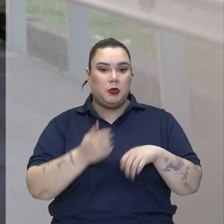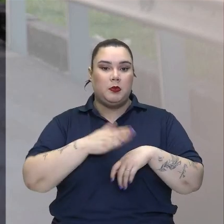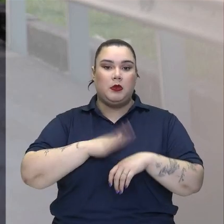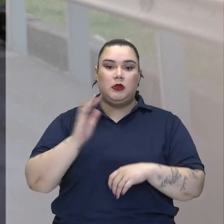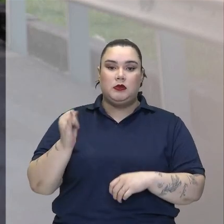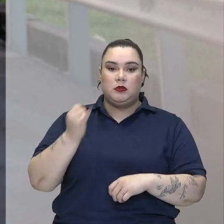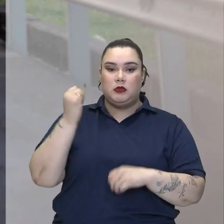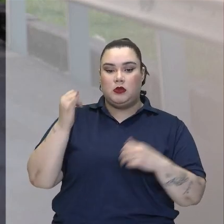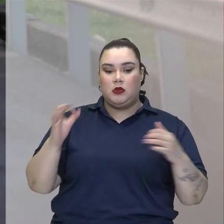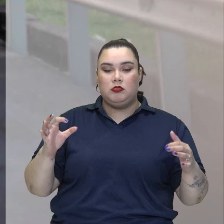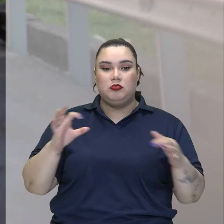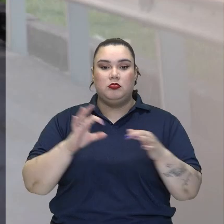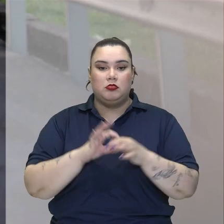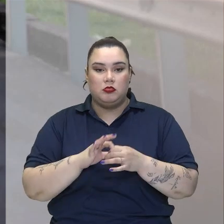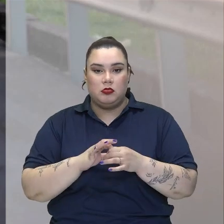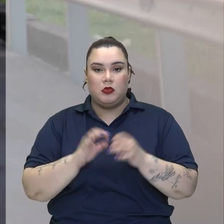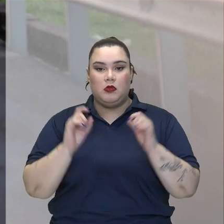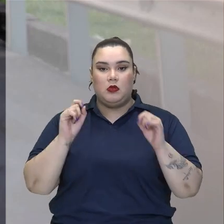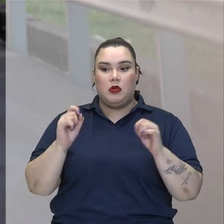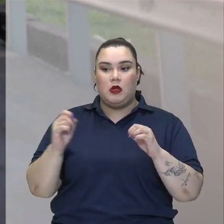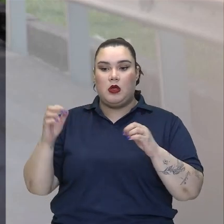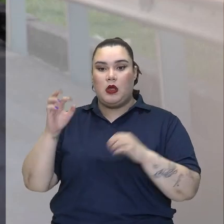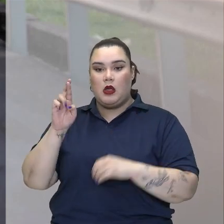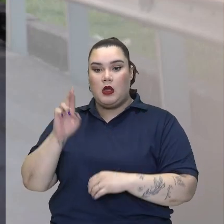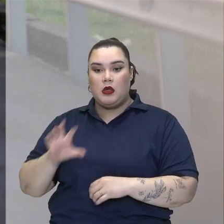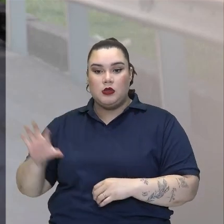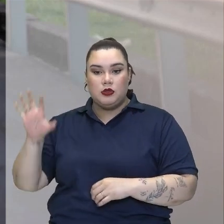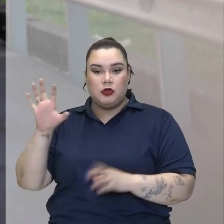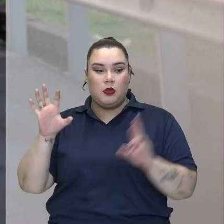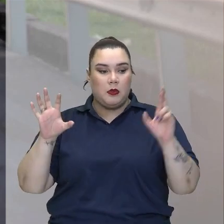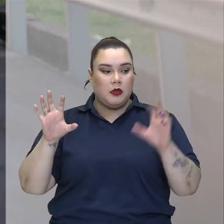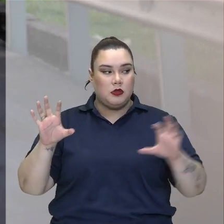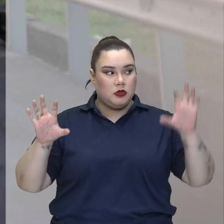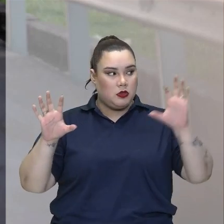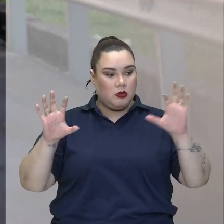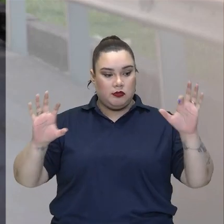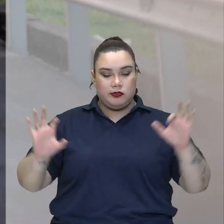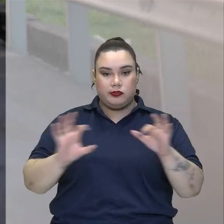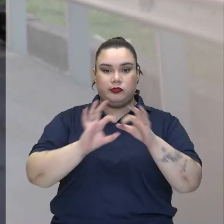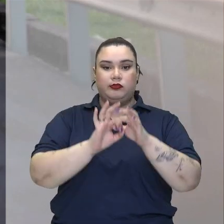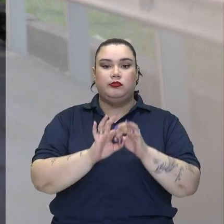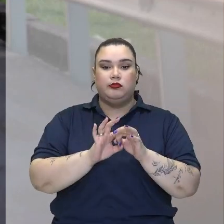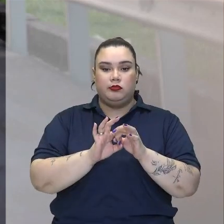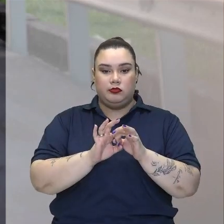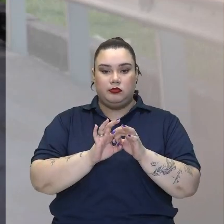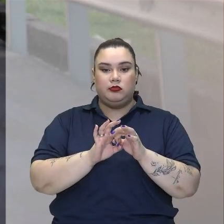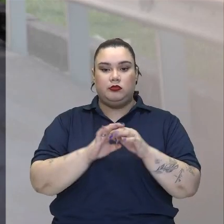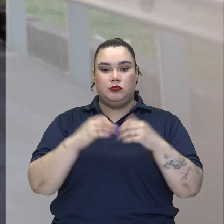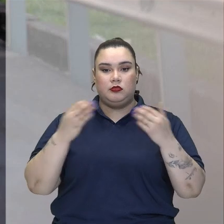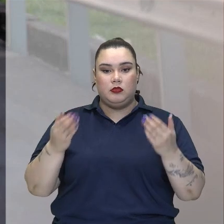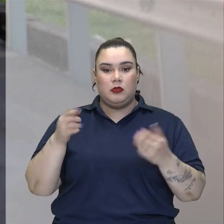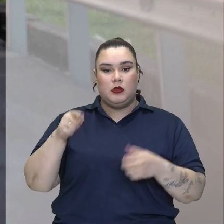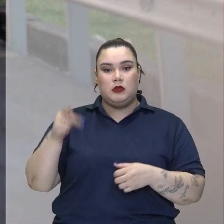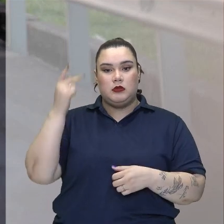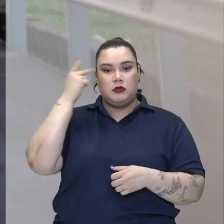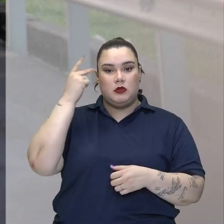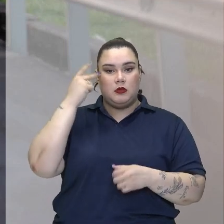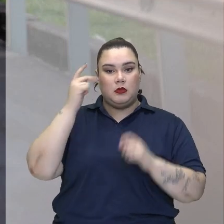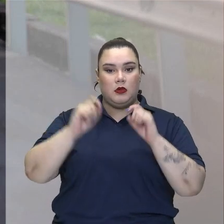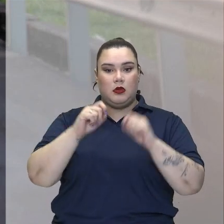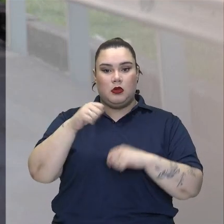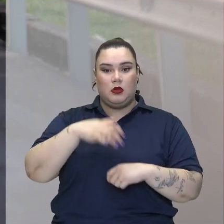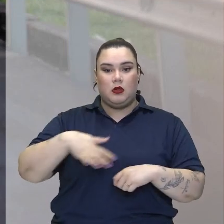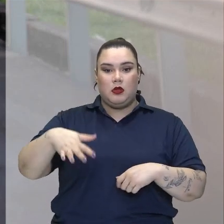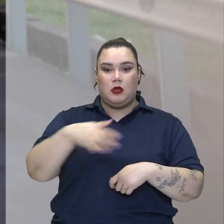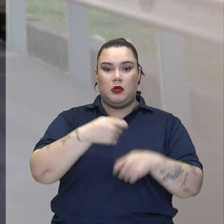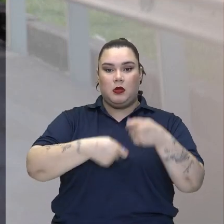a integração de duas regiões metropolitanas. Então, a megalópole Rio-São Paulo é o eixo econômico